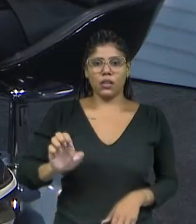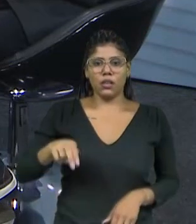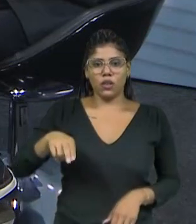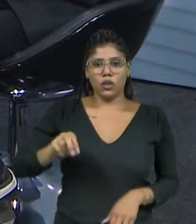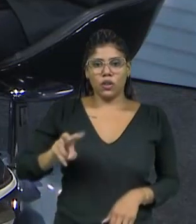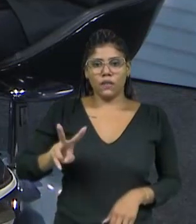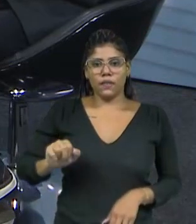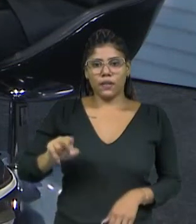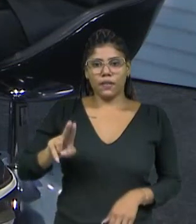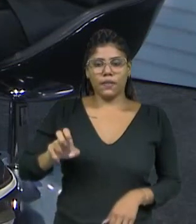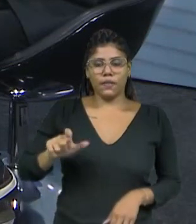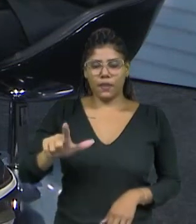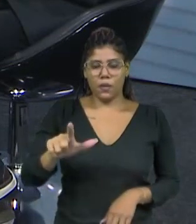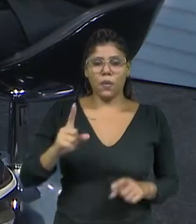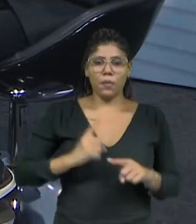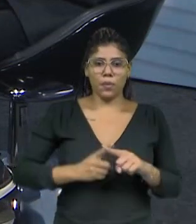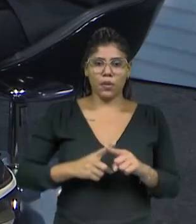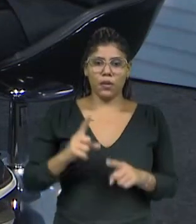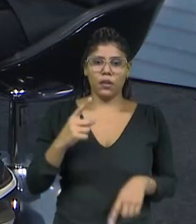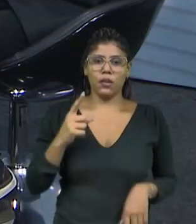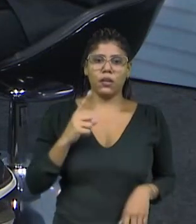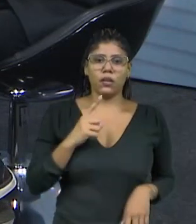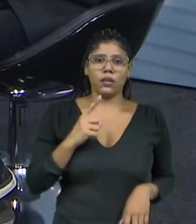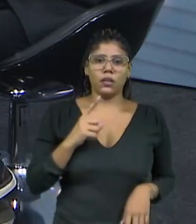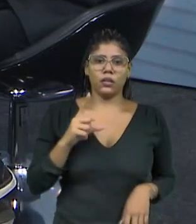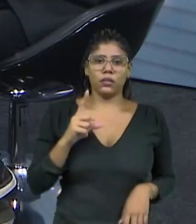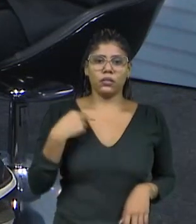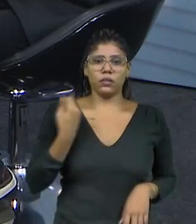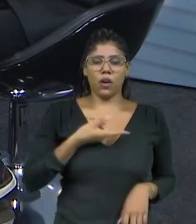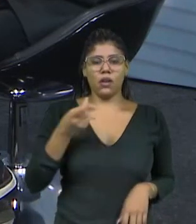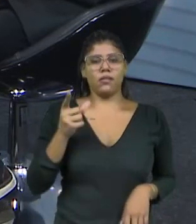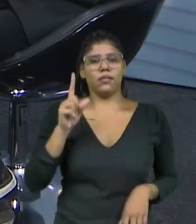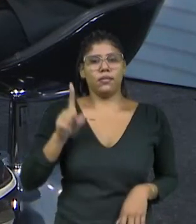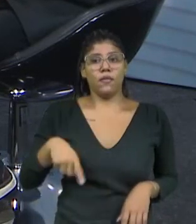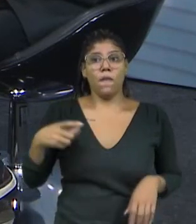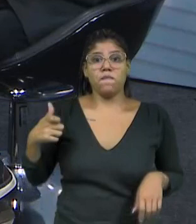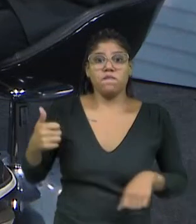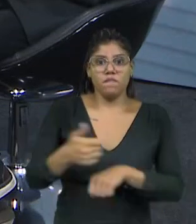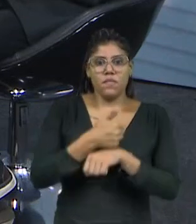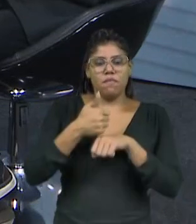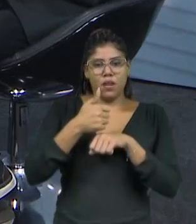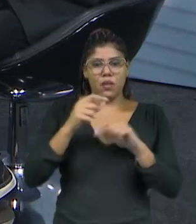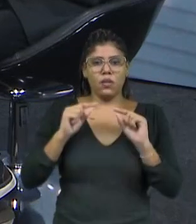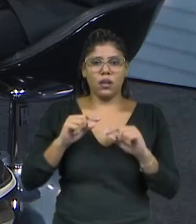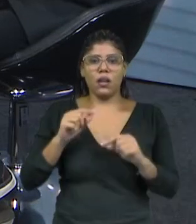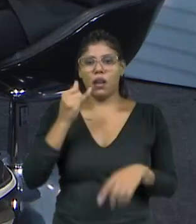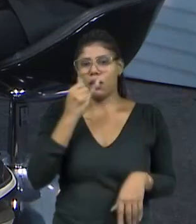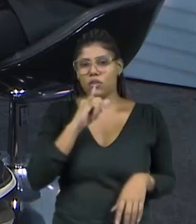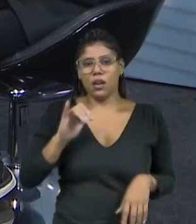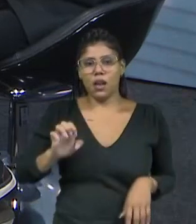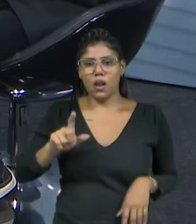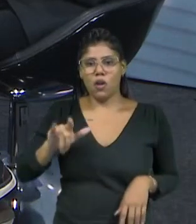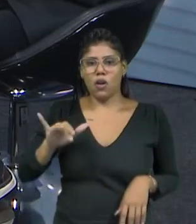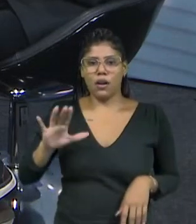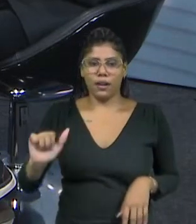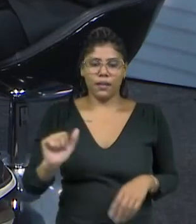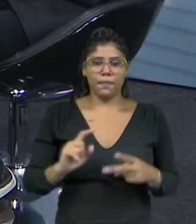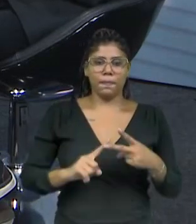renováveis? Porque nós fomos, de novo, diagnóstico, nós fomos pioneiros na energia eólica, na energia